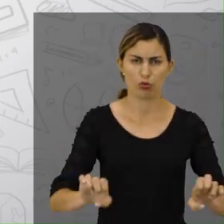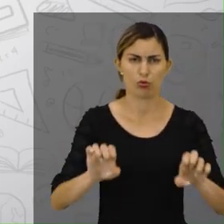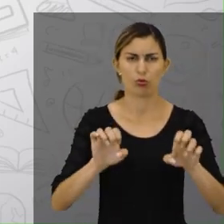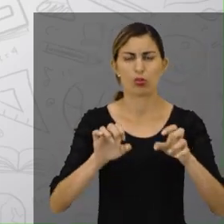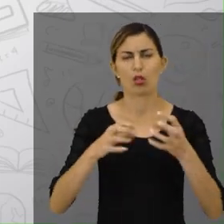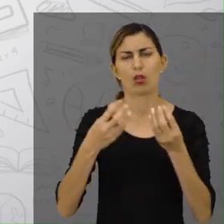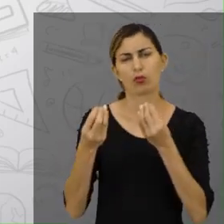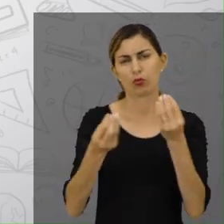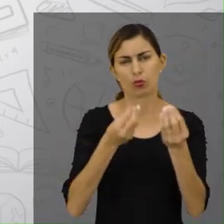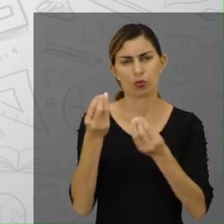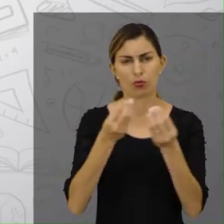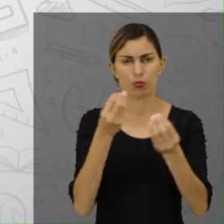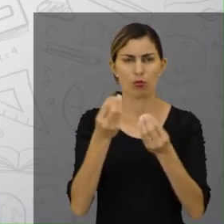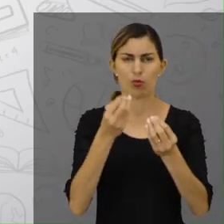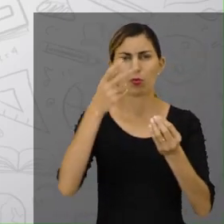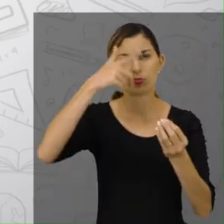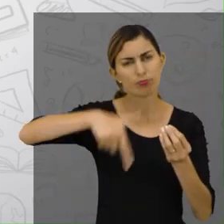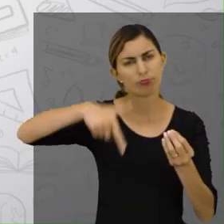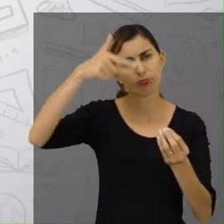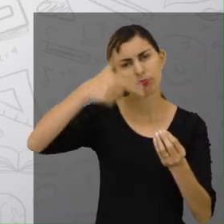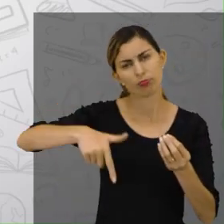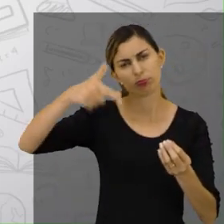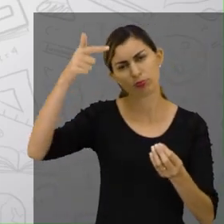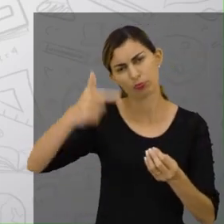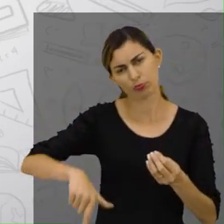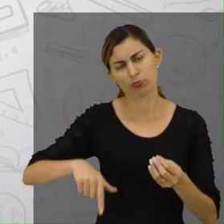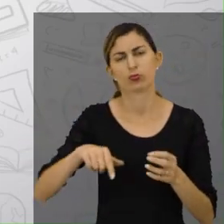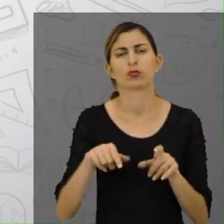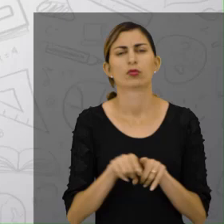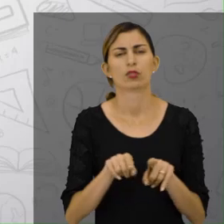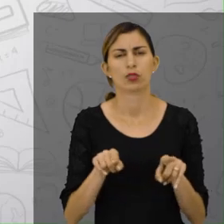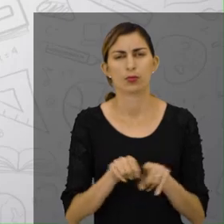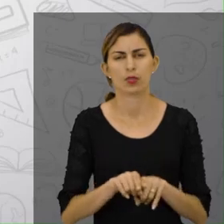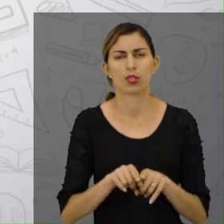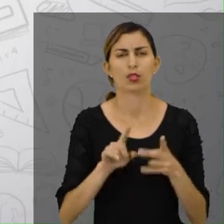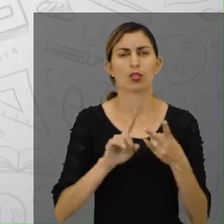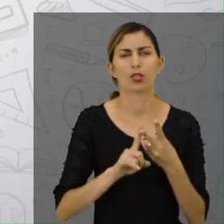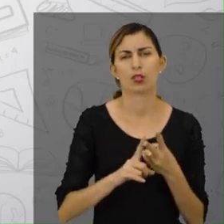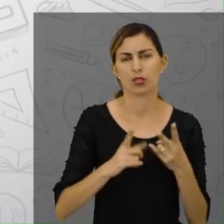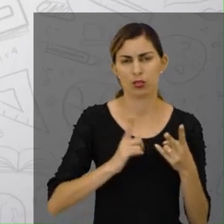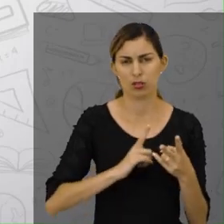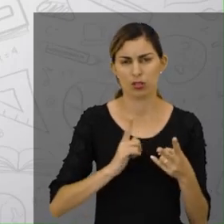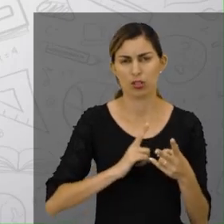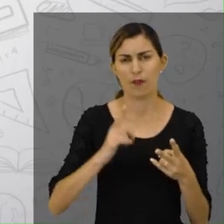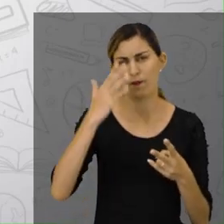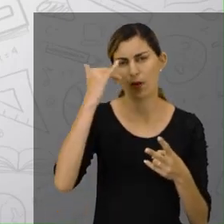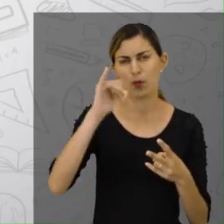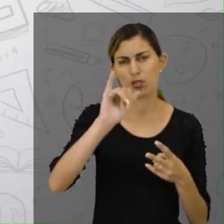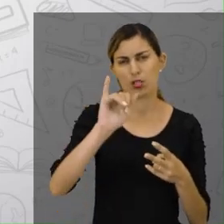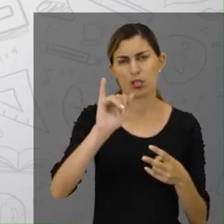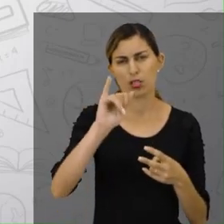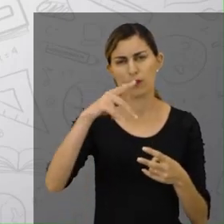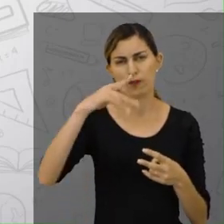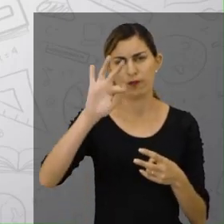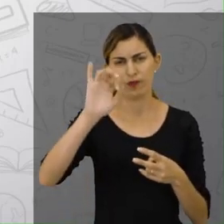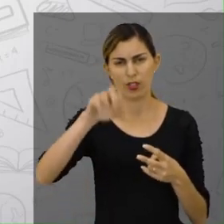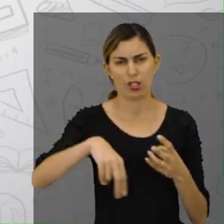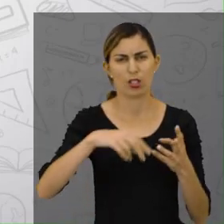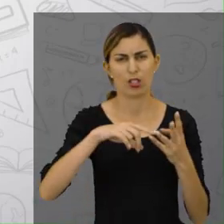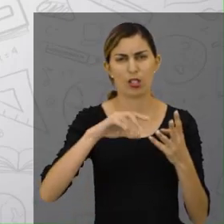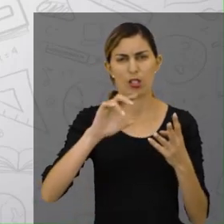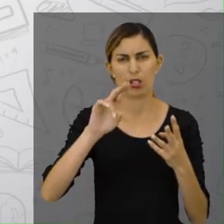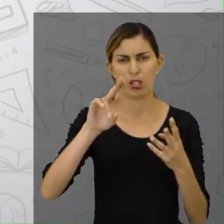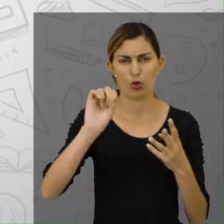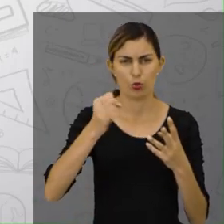controle condicionais e de repetição. Dentre as condicionais, nós temos a famosa if,